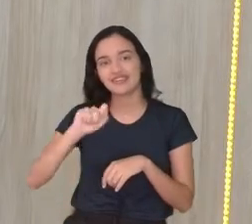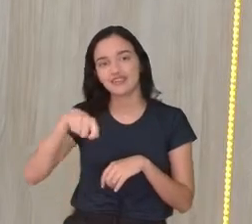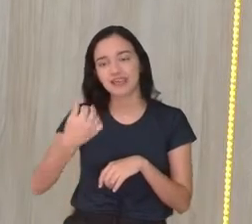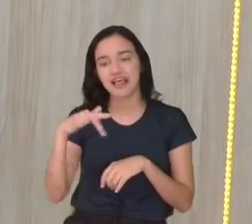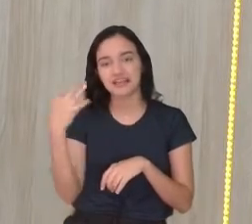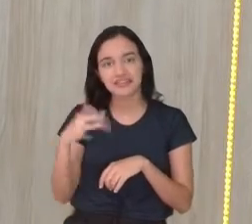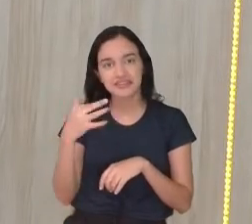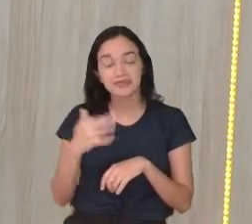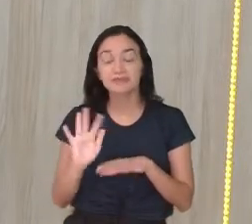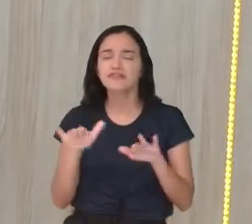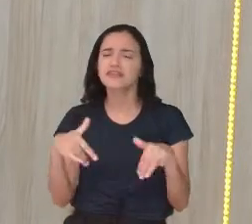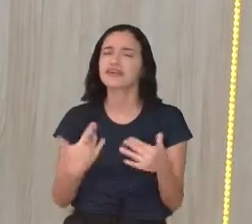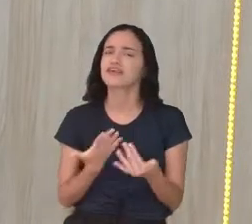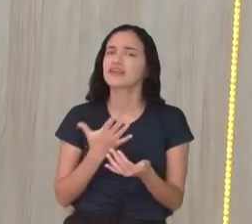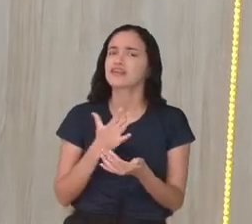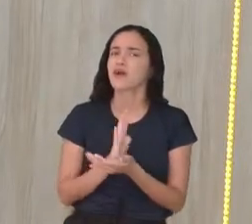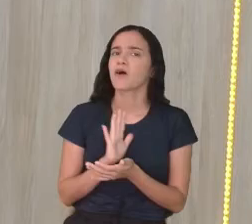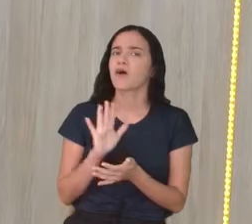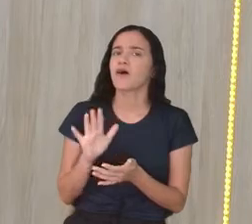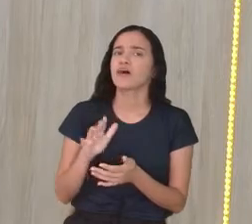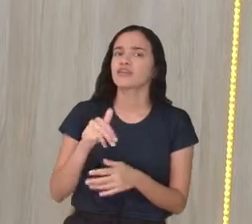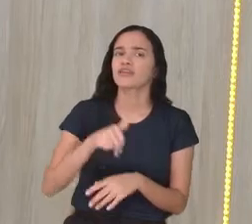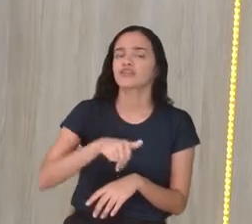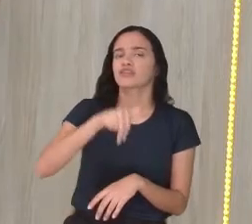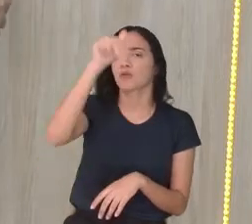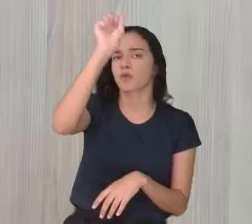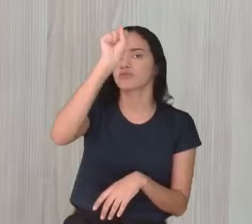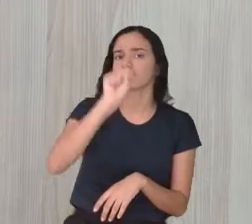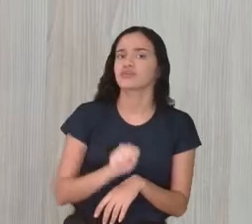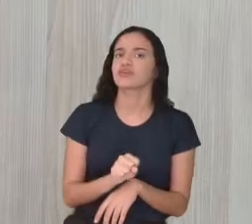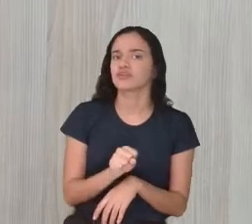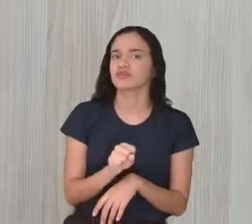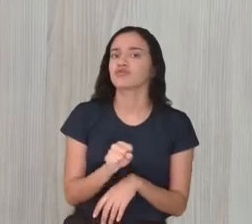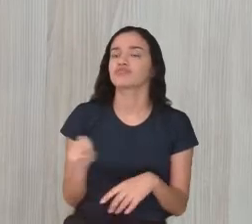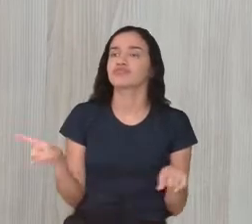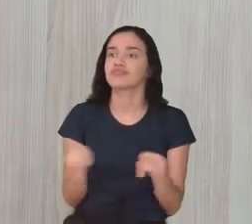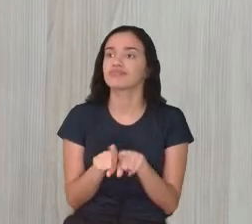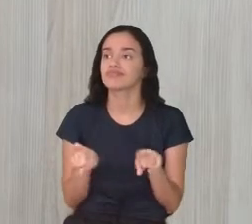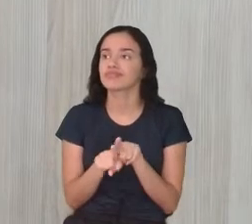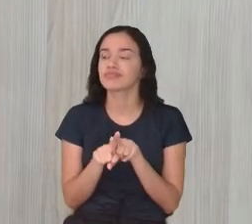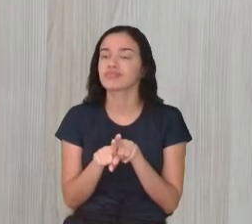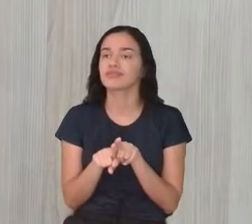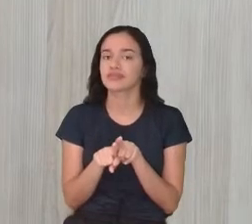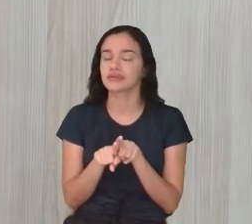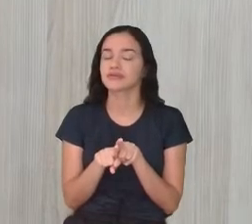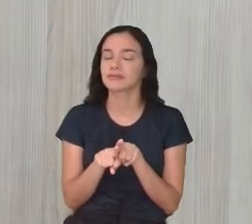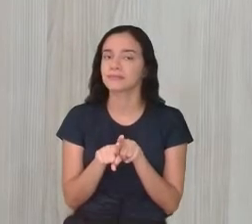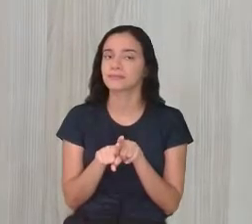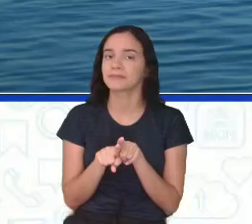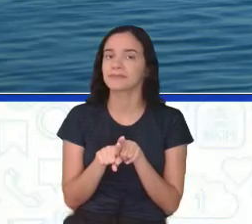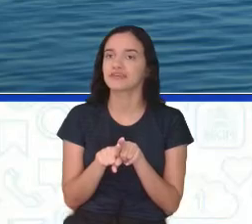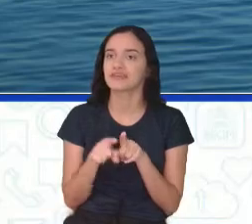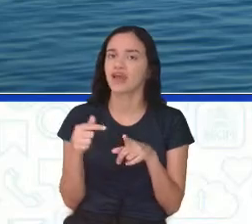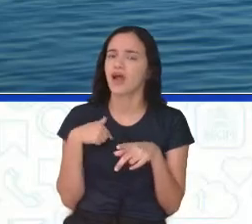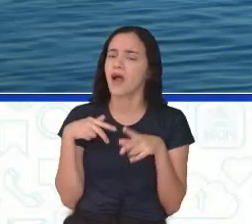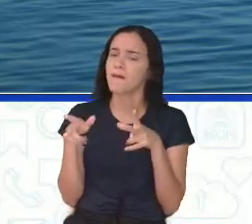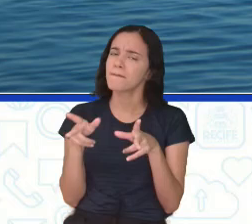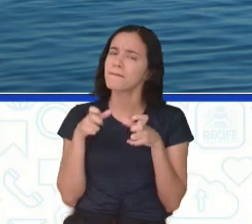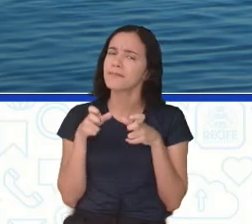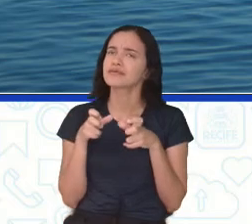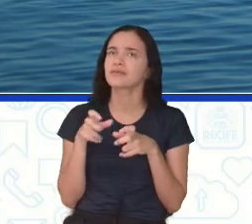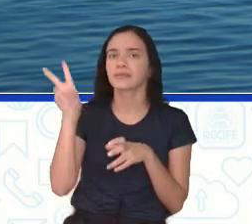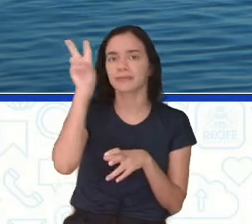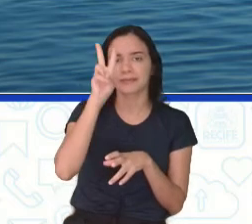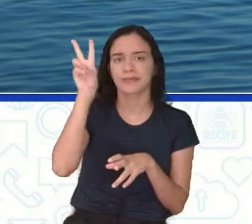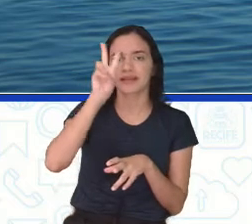filho. Esse negócio aí, Justo, Diga. tá de norte a sul também, né? Prestar atenção nisso aí, né? Reparar, exatamente. Tá É. de norte a sul. É bom pra